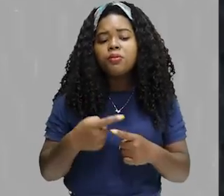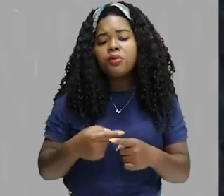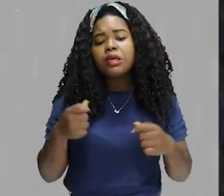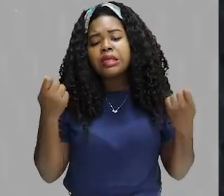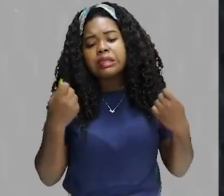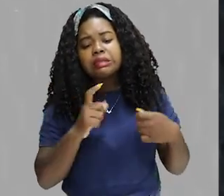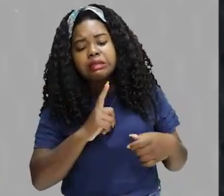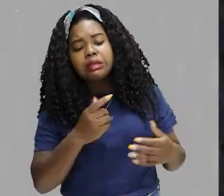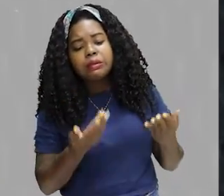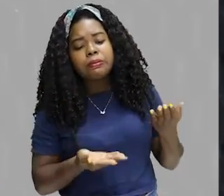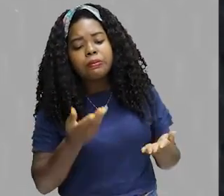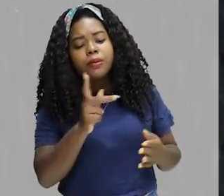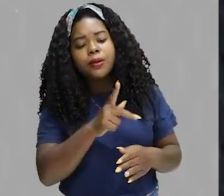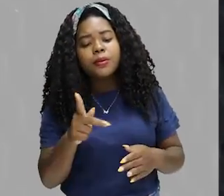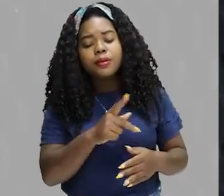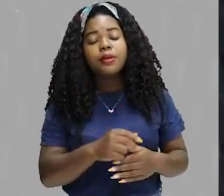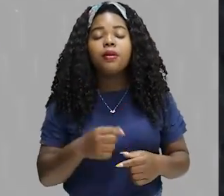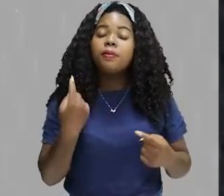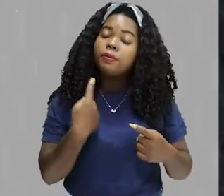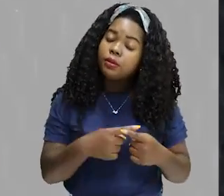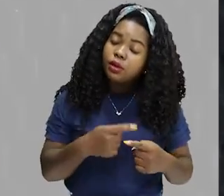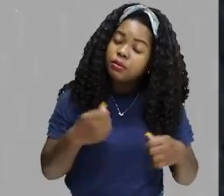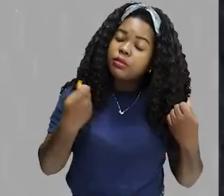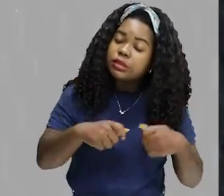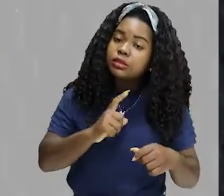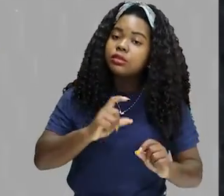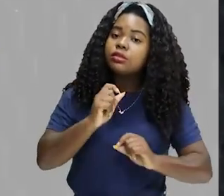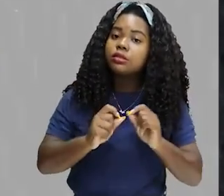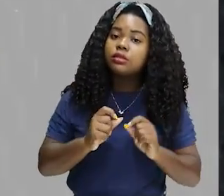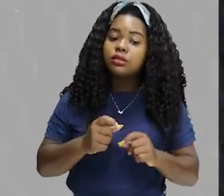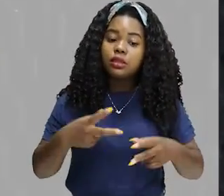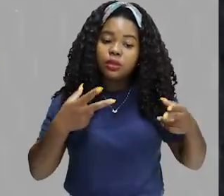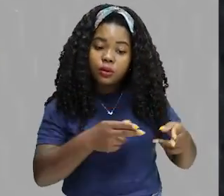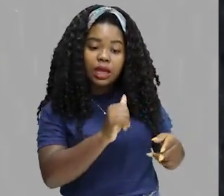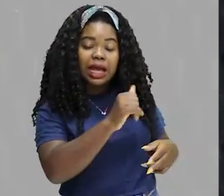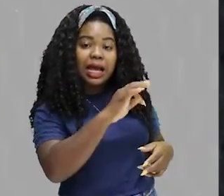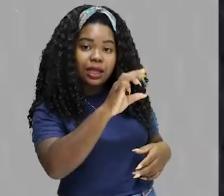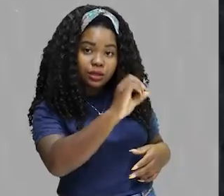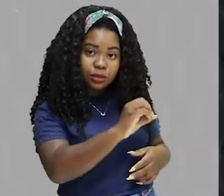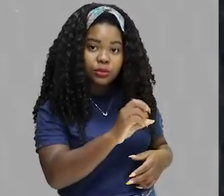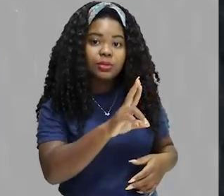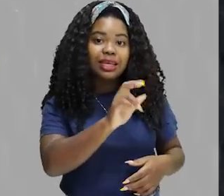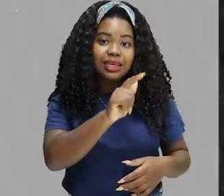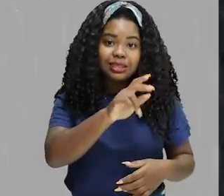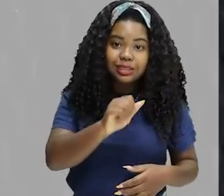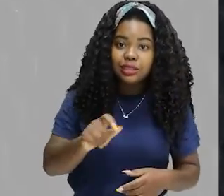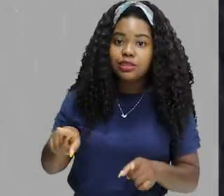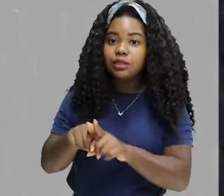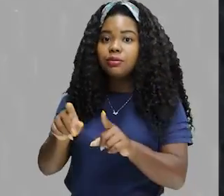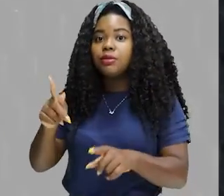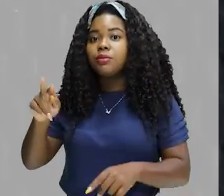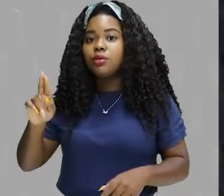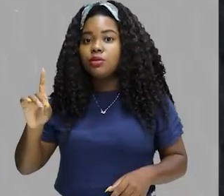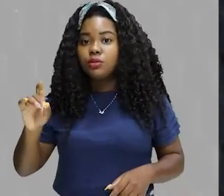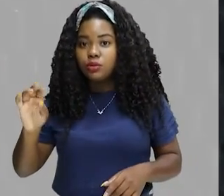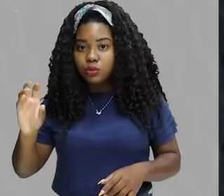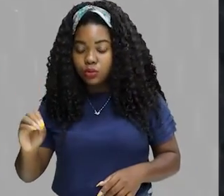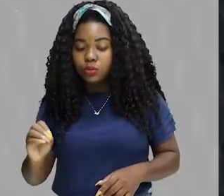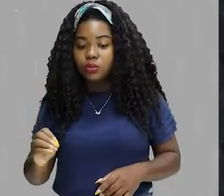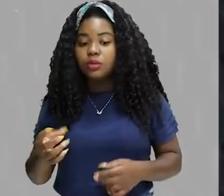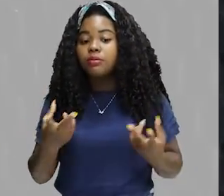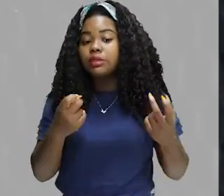balancear? Porque precisamos ter a mesma quantidade de átomos no lado do reagente e no lado do produto. Se eu